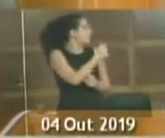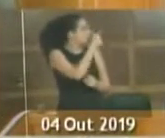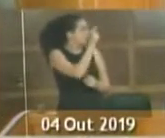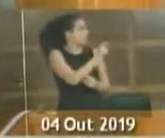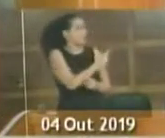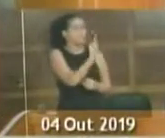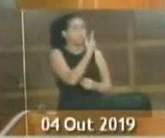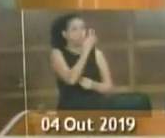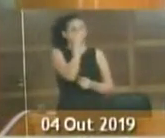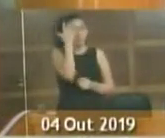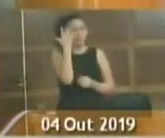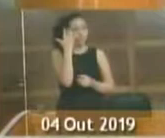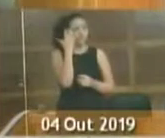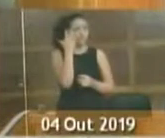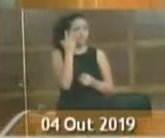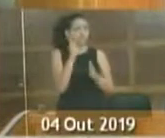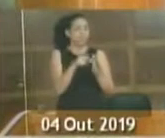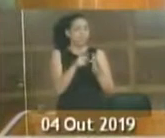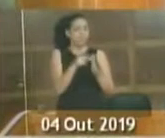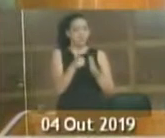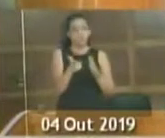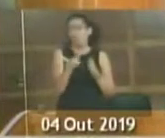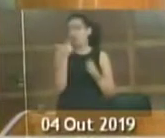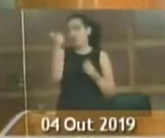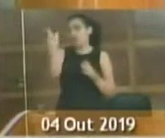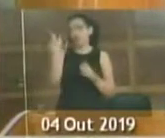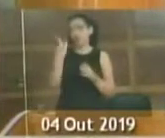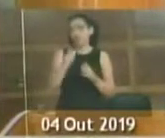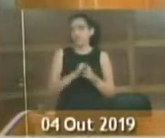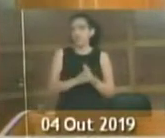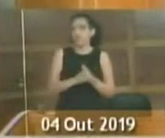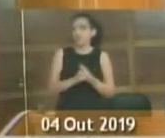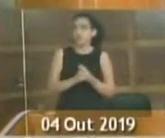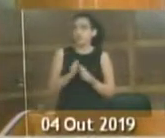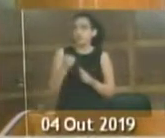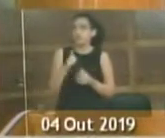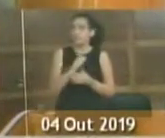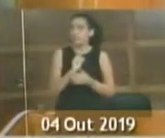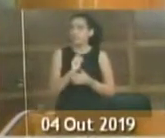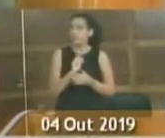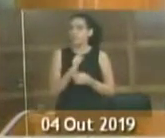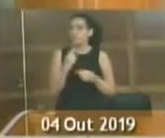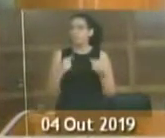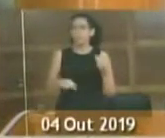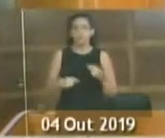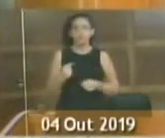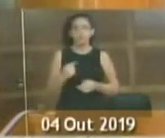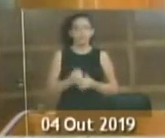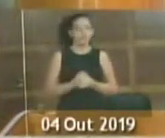área, realmente é imbatível, não tem o que discutir nessa questão. Né? Entendeu, amiga?